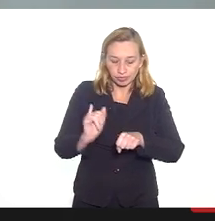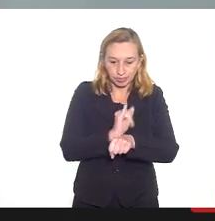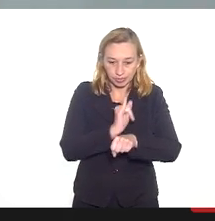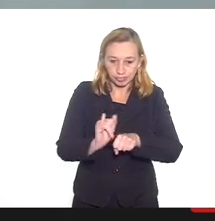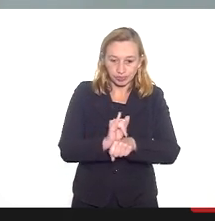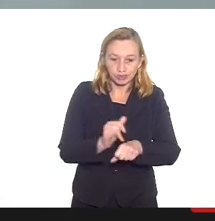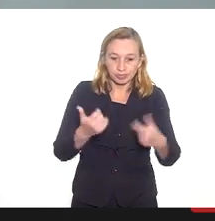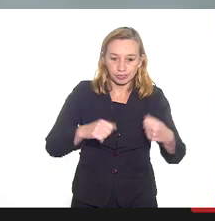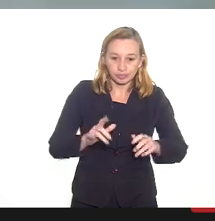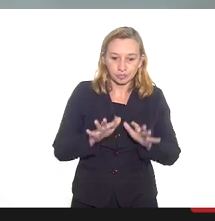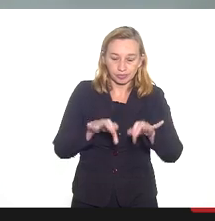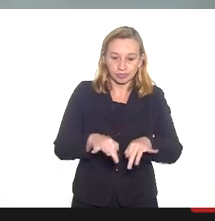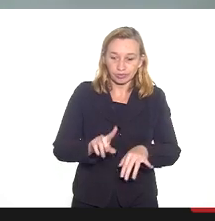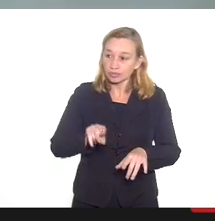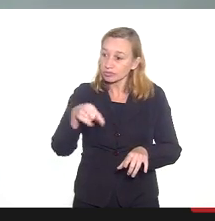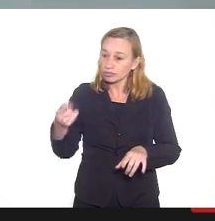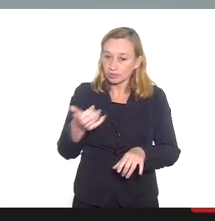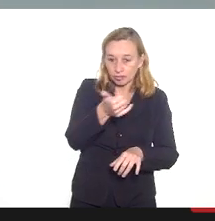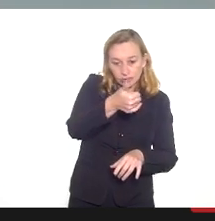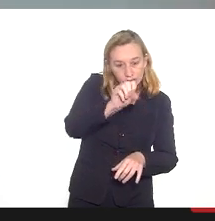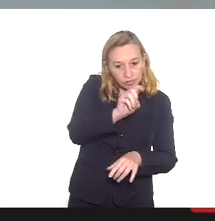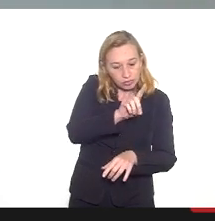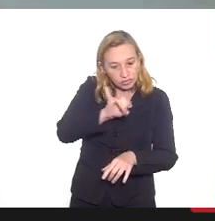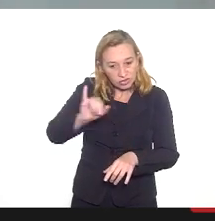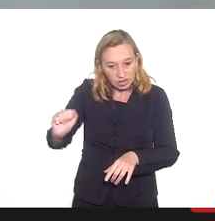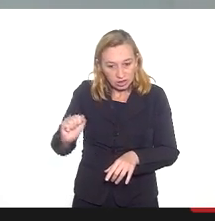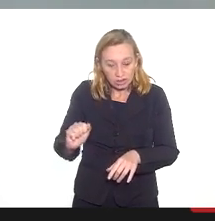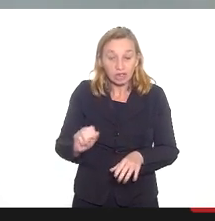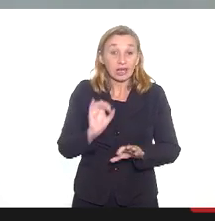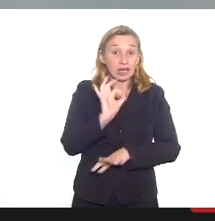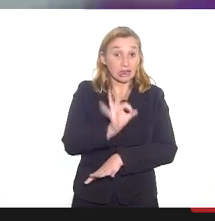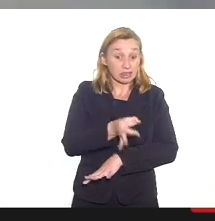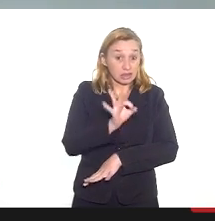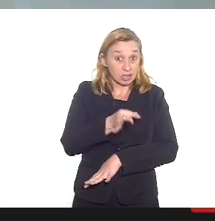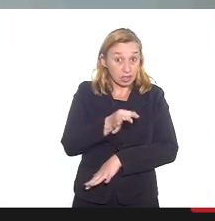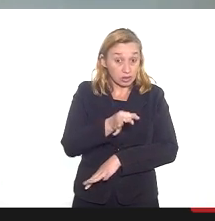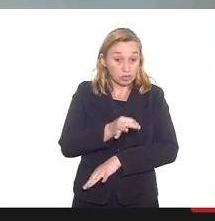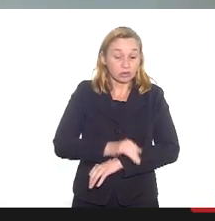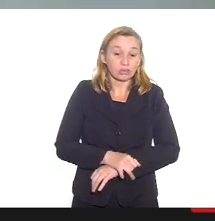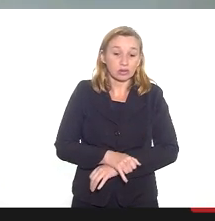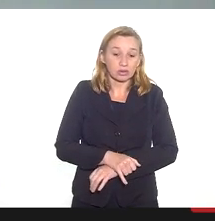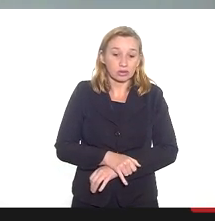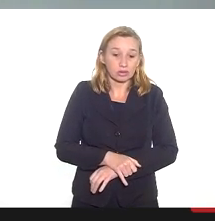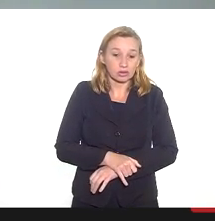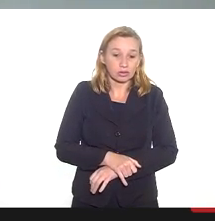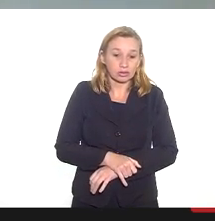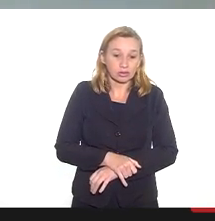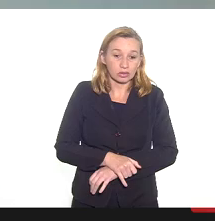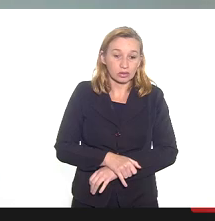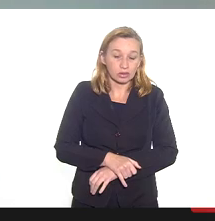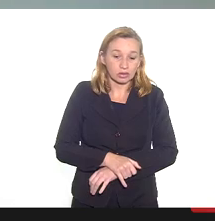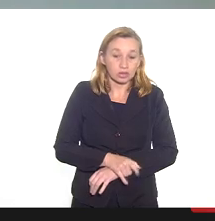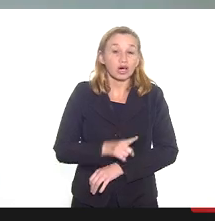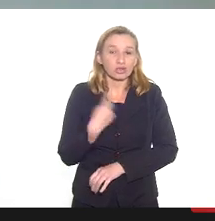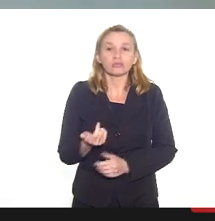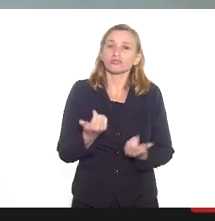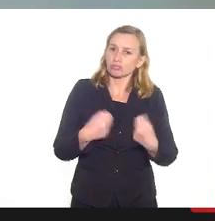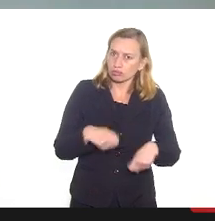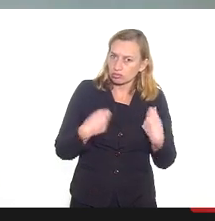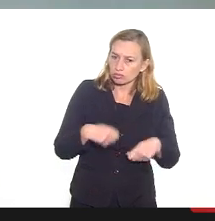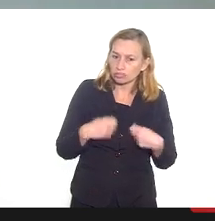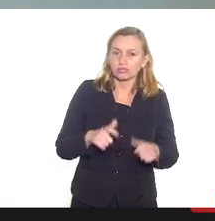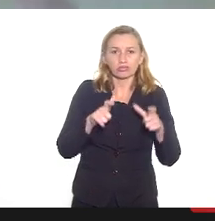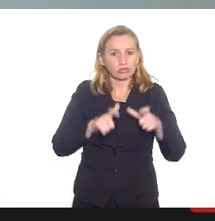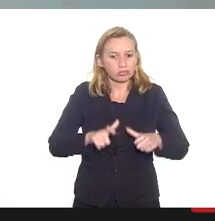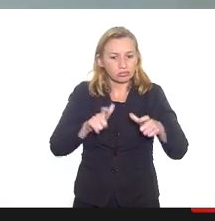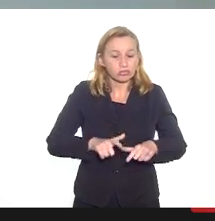devemos terminar já nos próximos 10 dias. É claro que é adequado às nossas necessidades